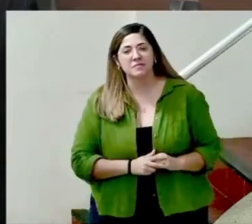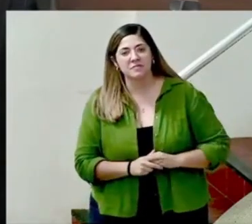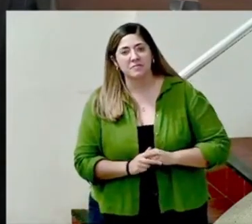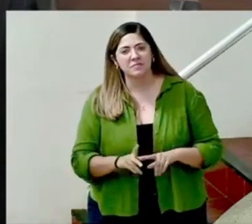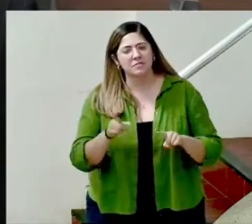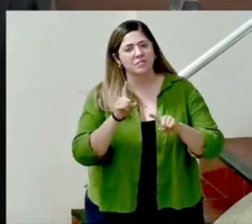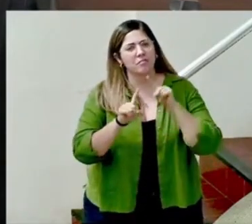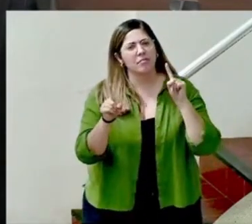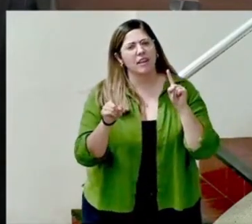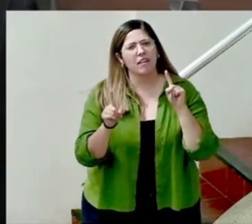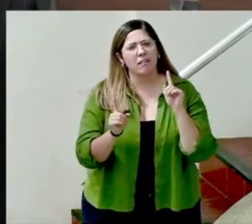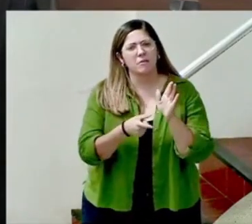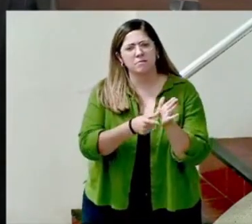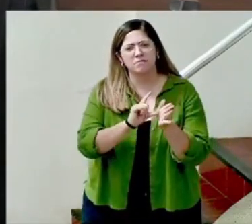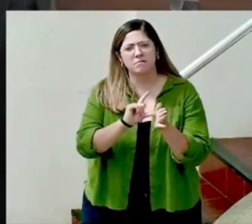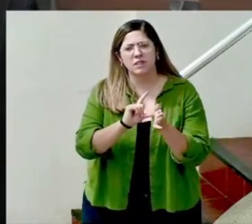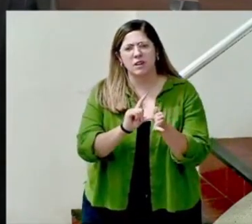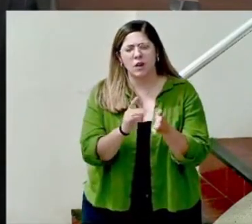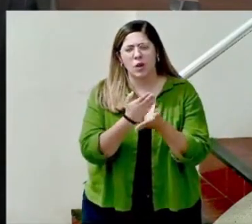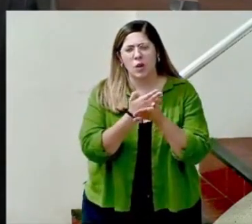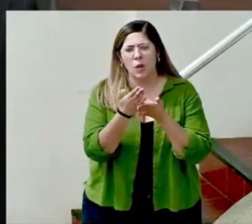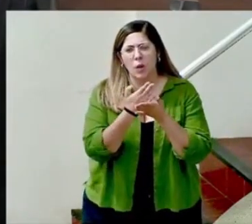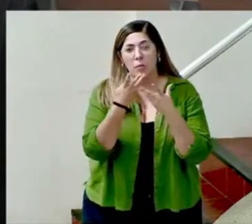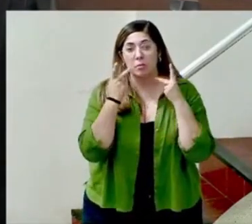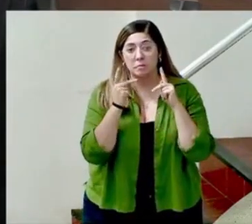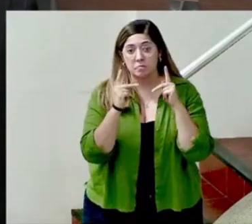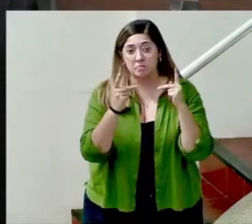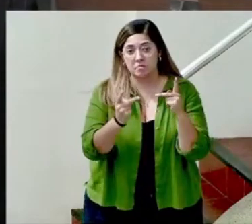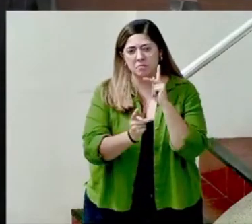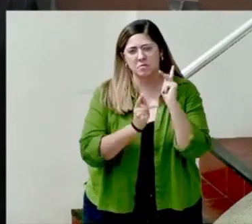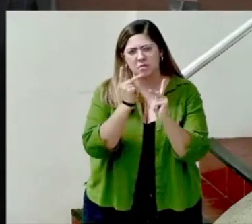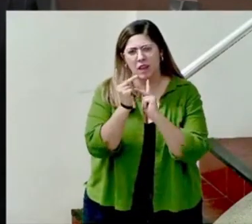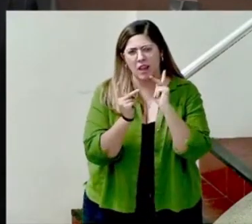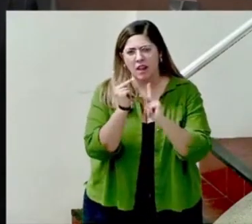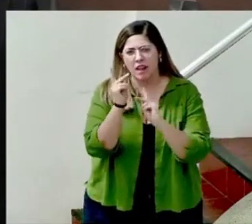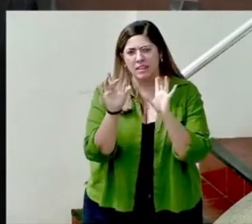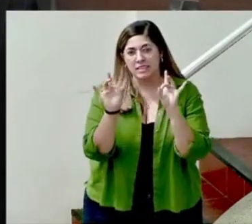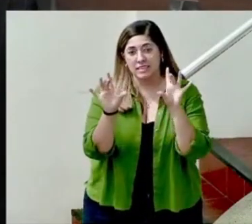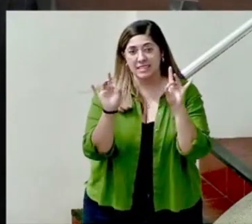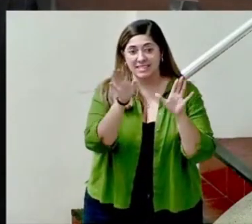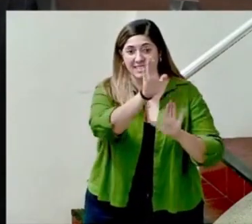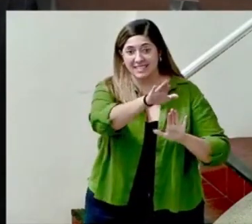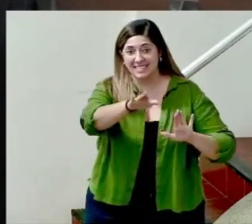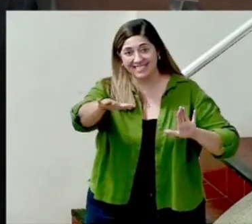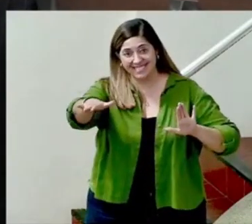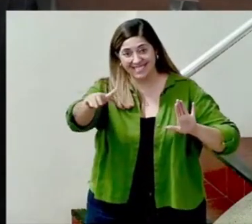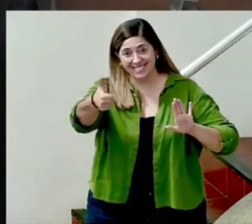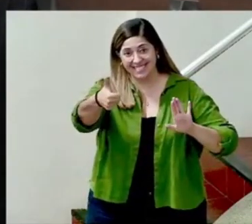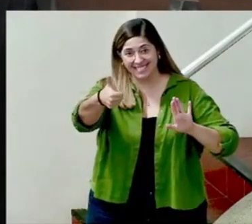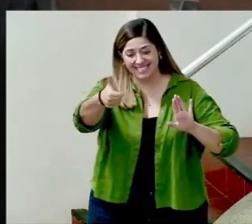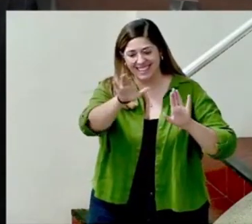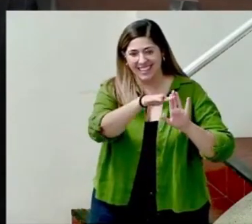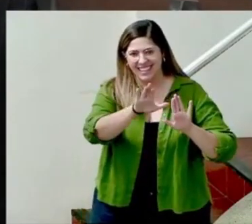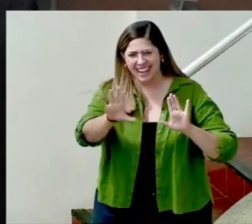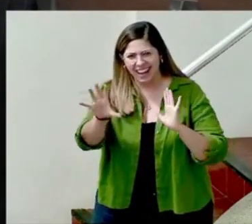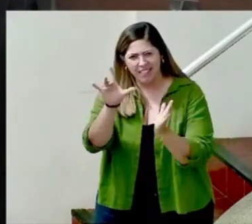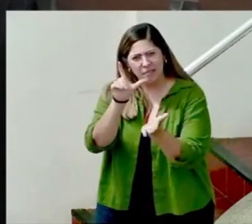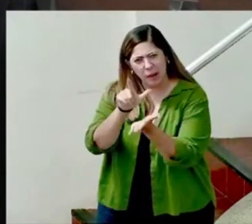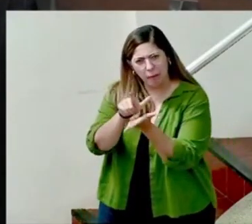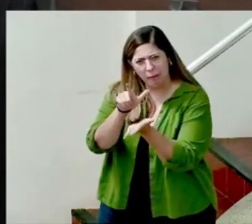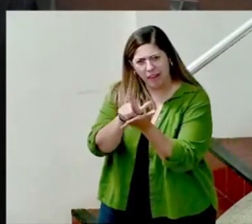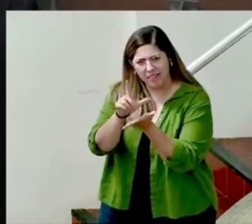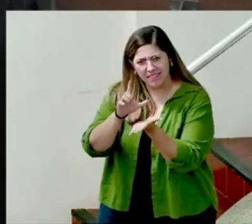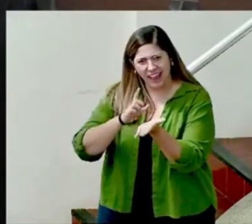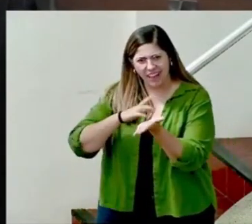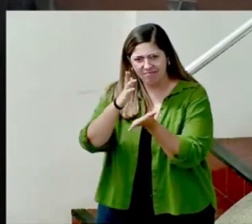Antes de introduzirmos esta mensagem, eu gostaria de me dirigir às crianças que estão aqui presentes,